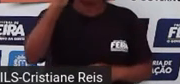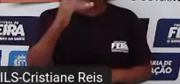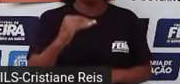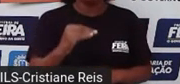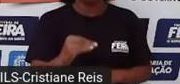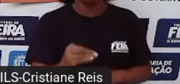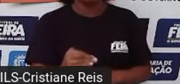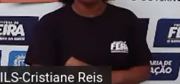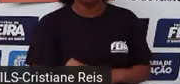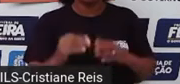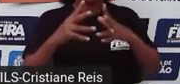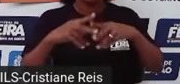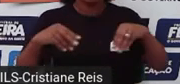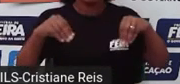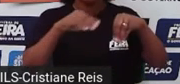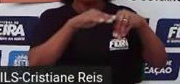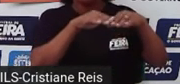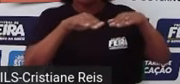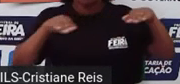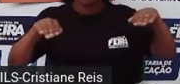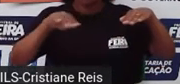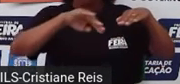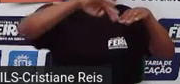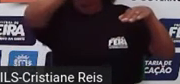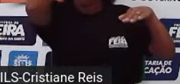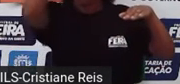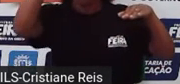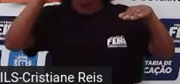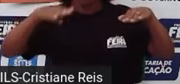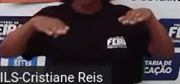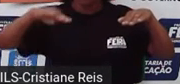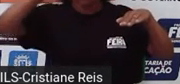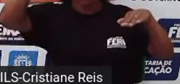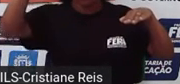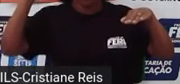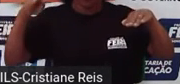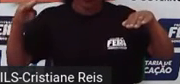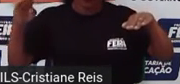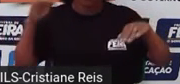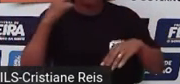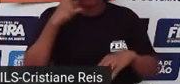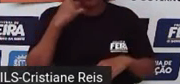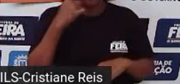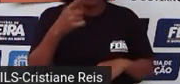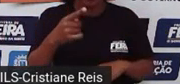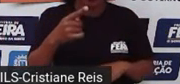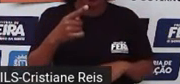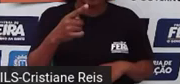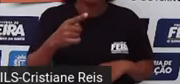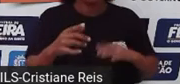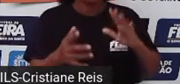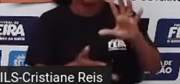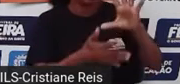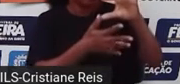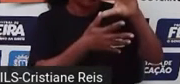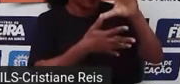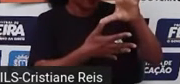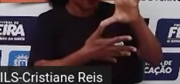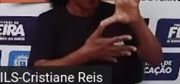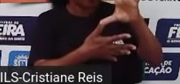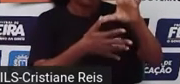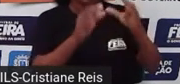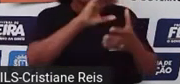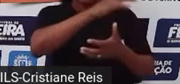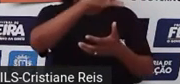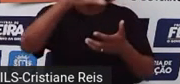então o que que a gente tem aqui ó no centro praticamente da é cortana dividir na possam norte né